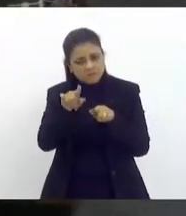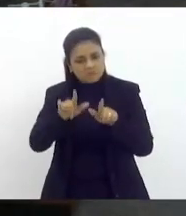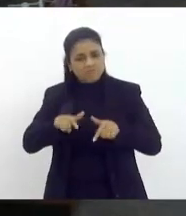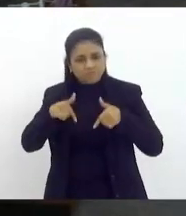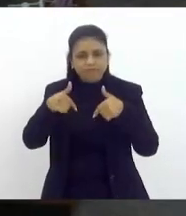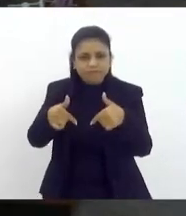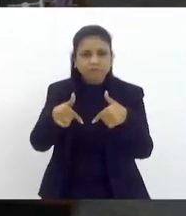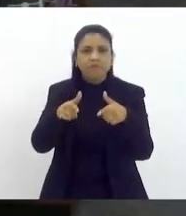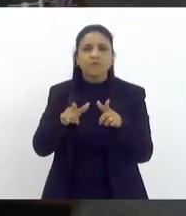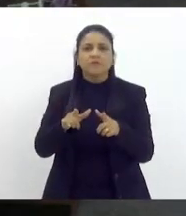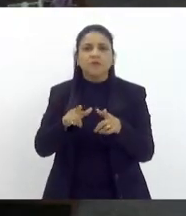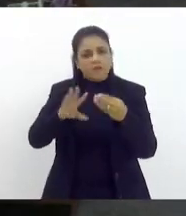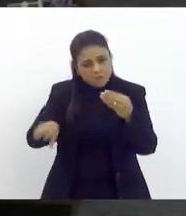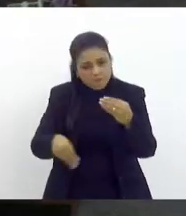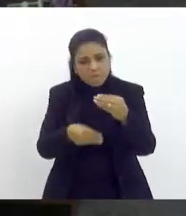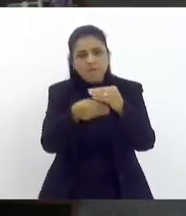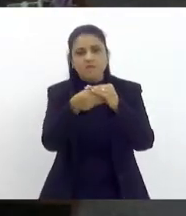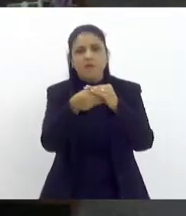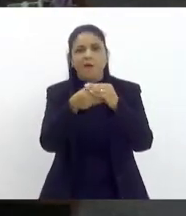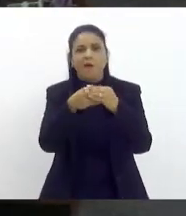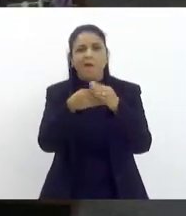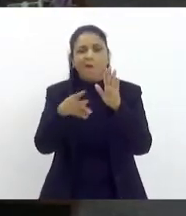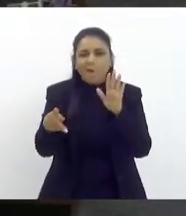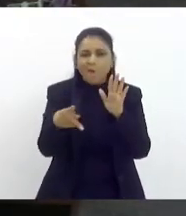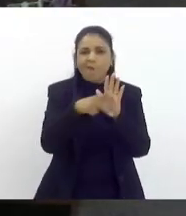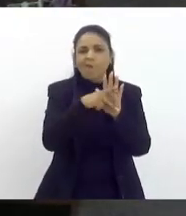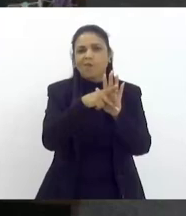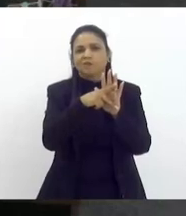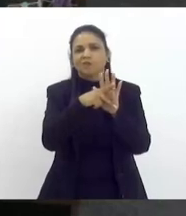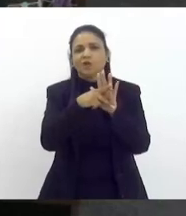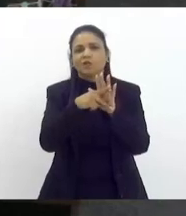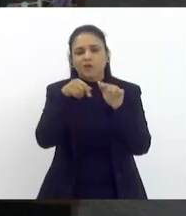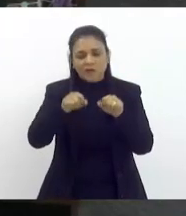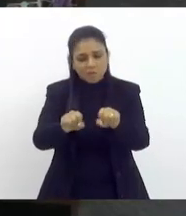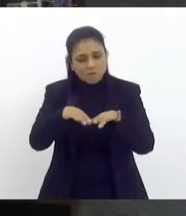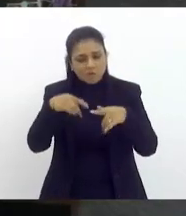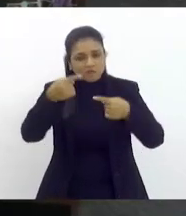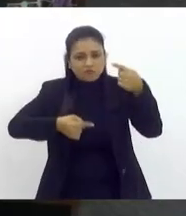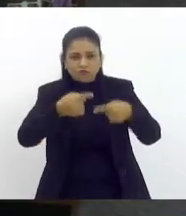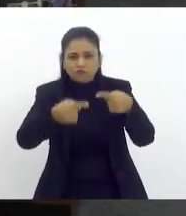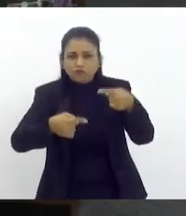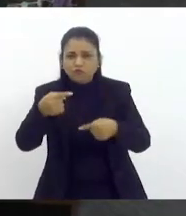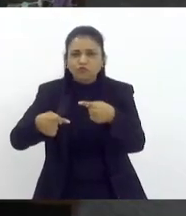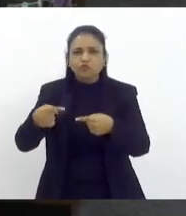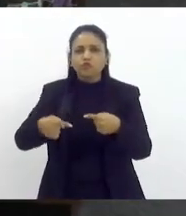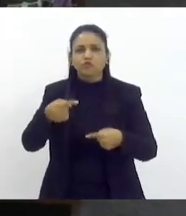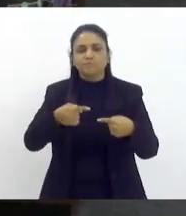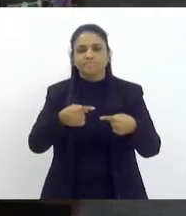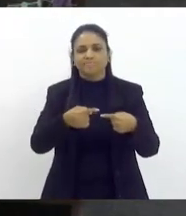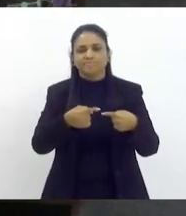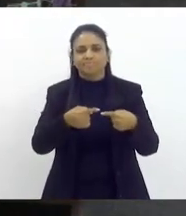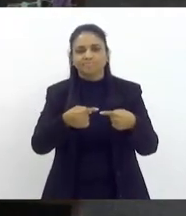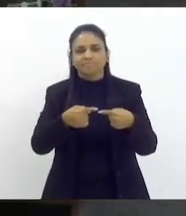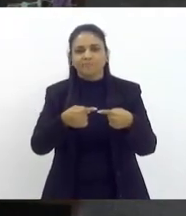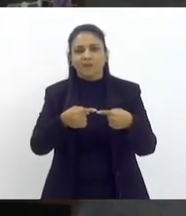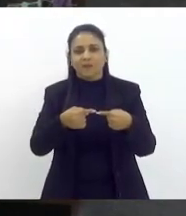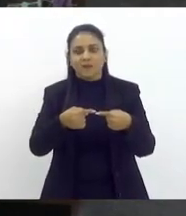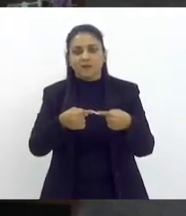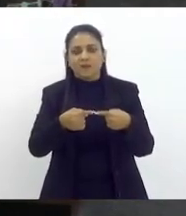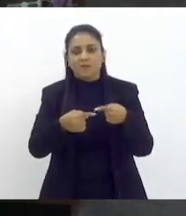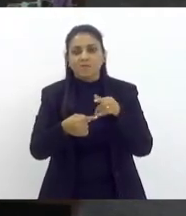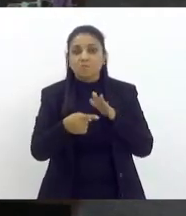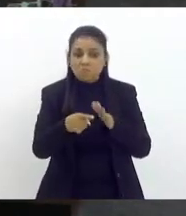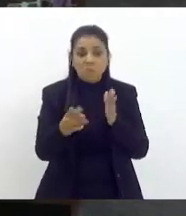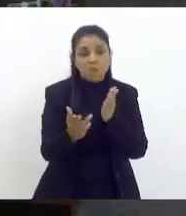pudesse emendar o projeto que veio para essa casa que esse plenário pudesse discutir de forma madura perante a situação fiscal do Estado do Rio de